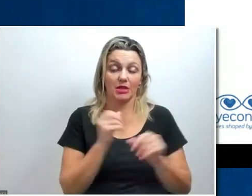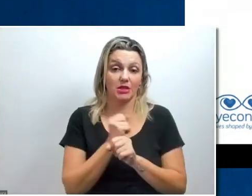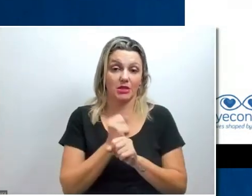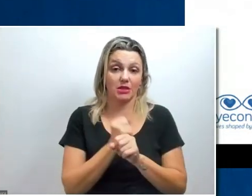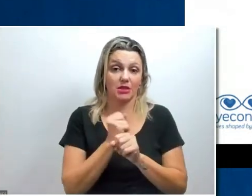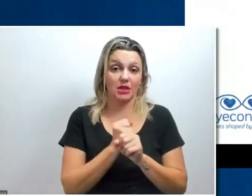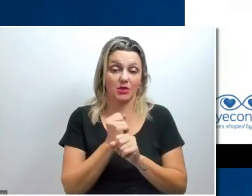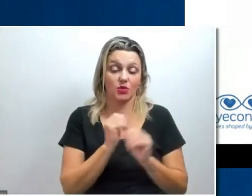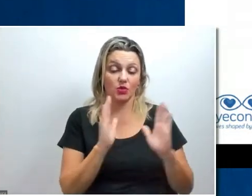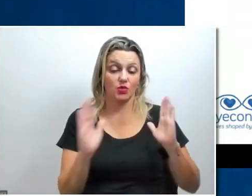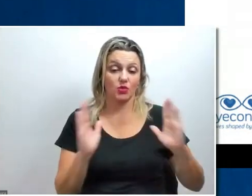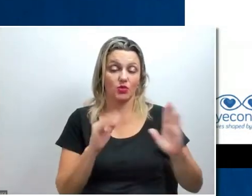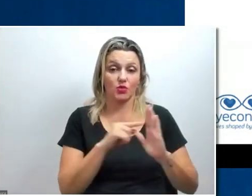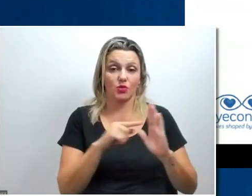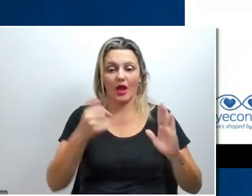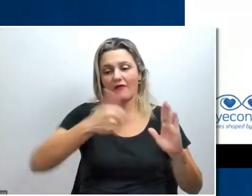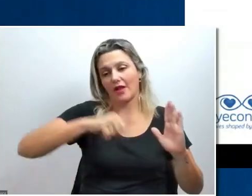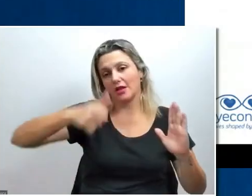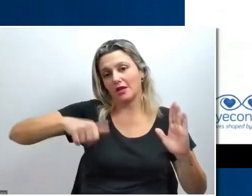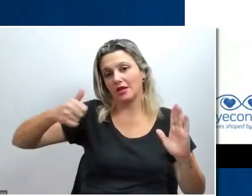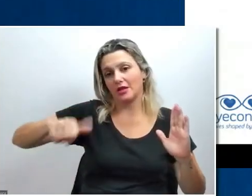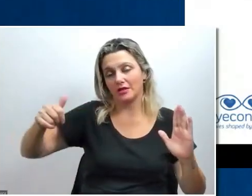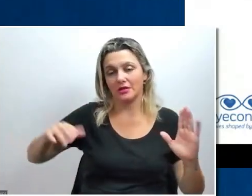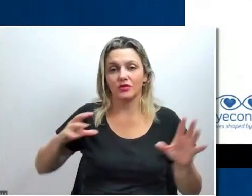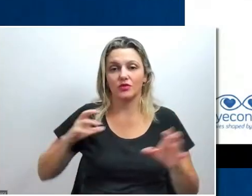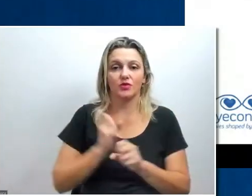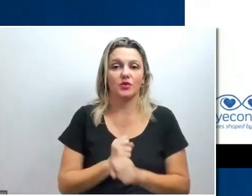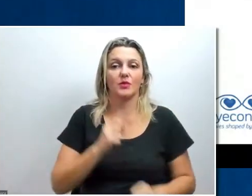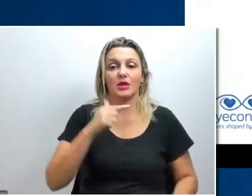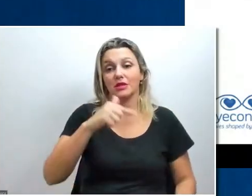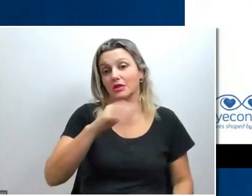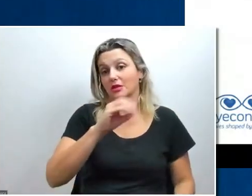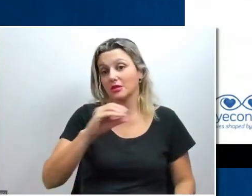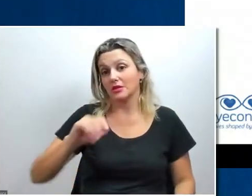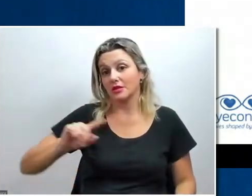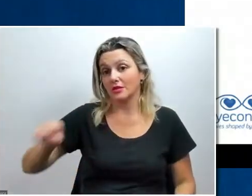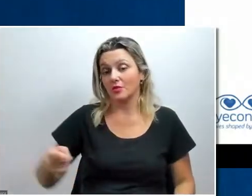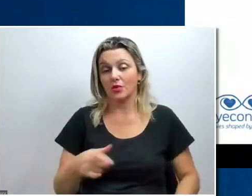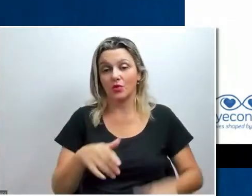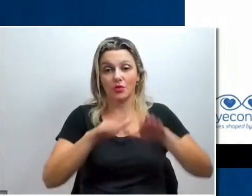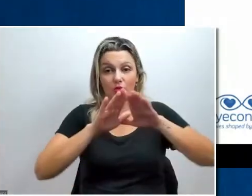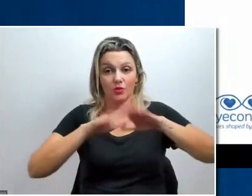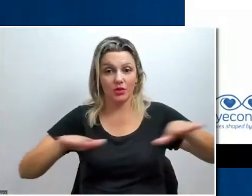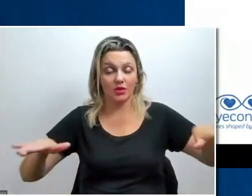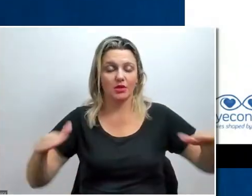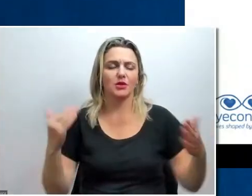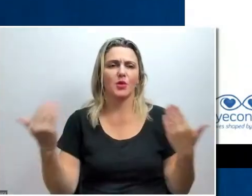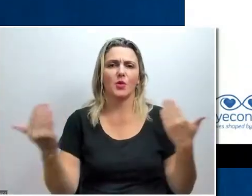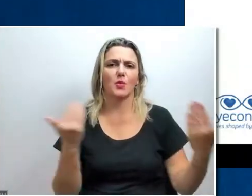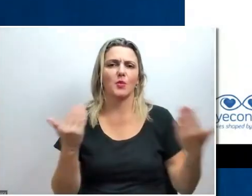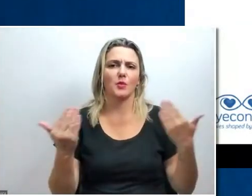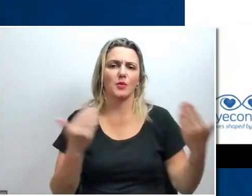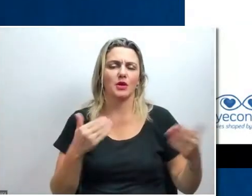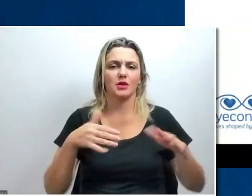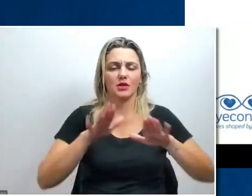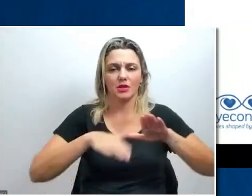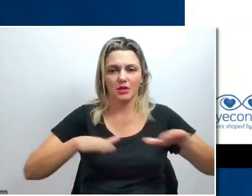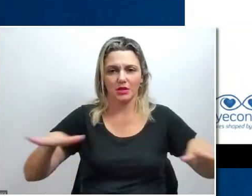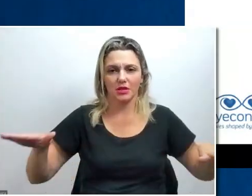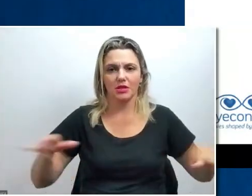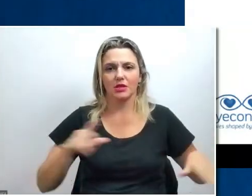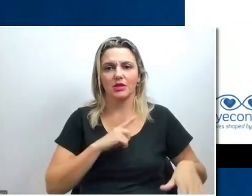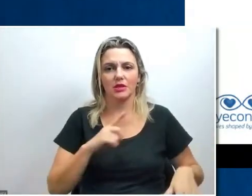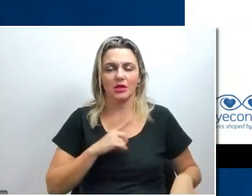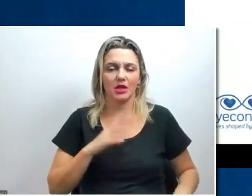avaliadas, um total de quase 700 mil crianças, e foram comparadas às crianças que têm o diagnóstico de transtorno do espectro